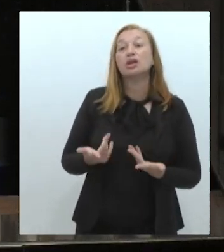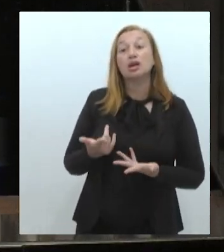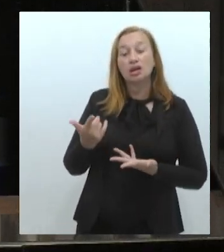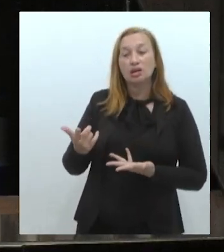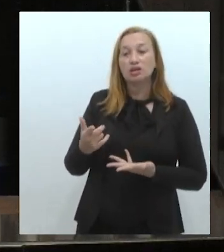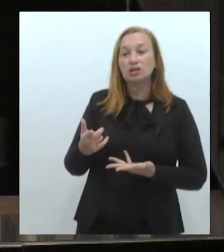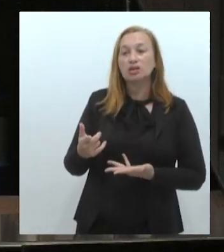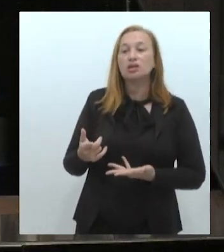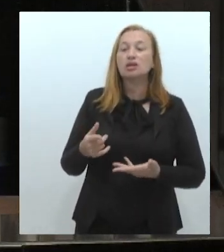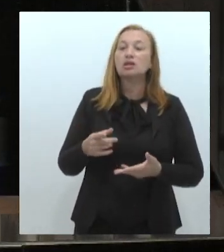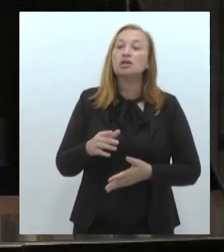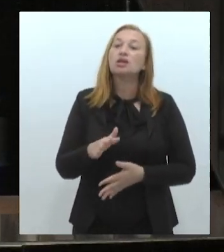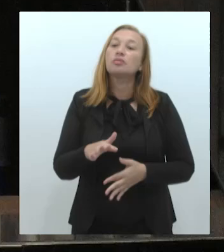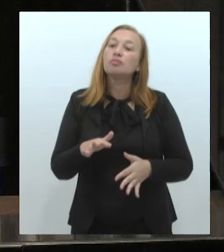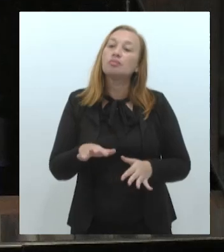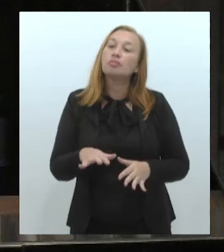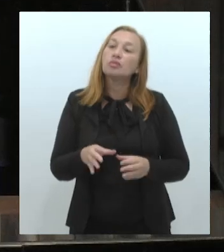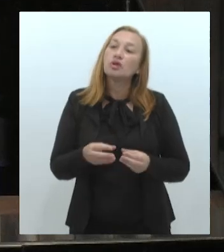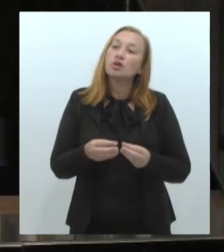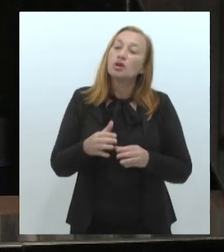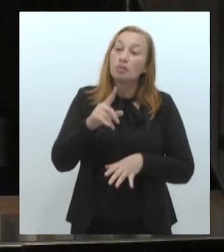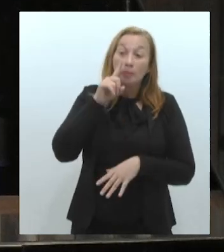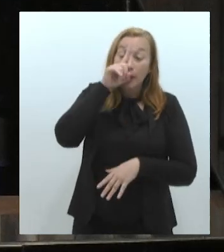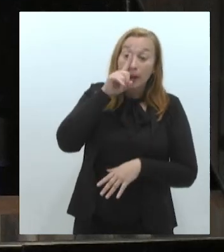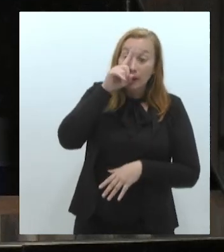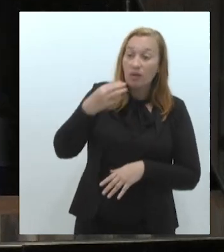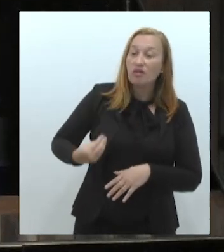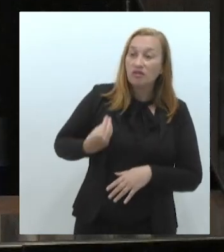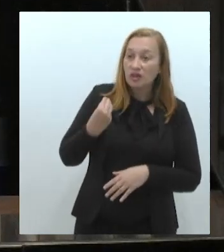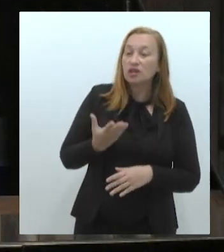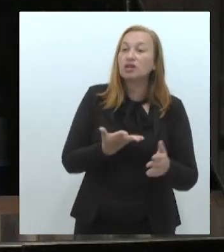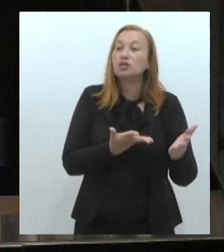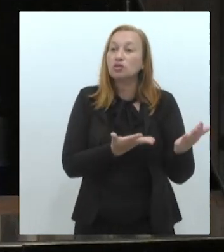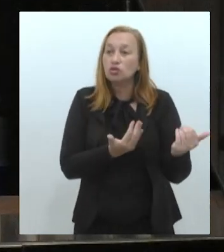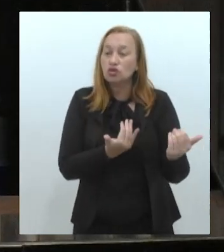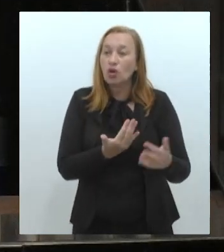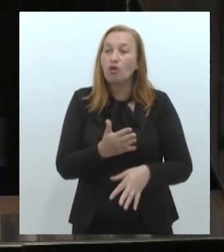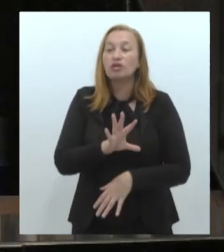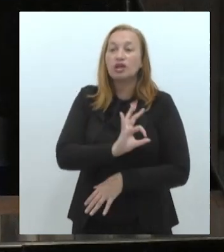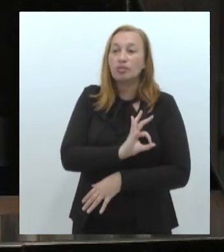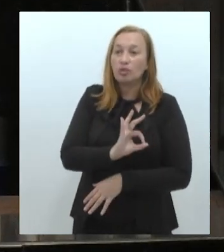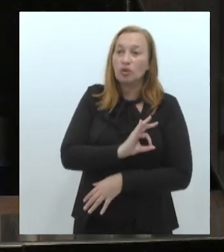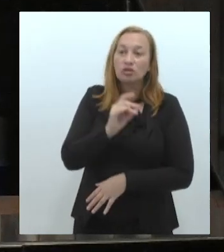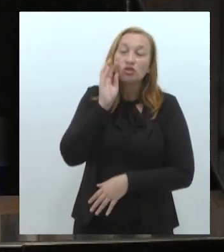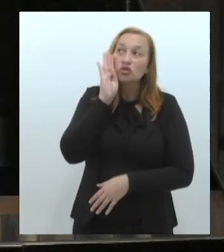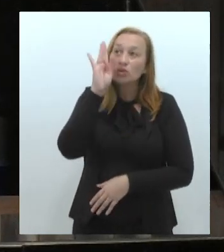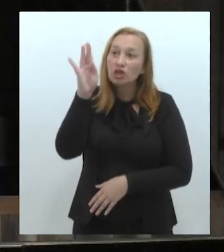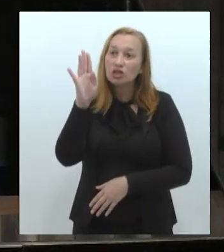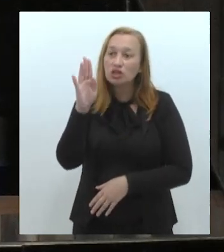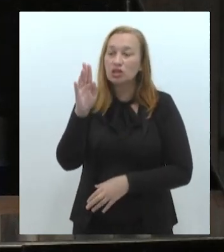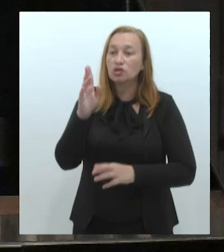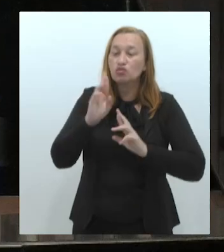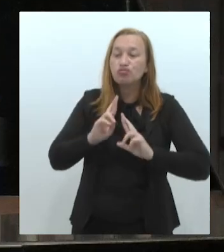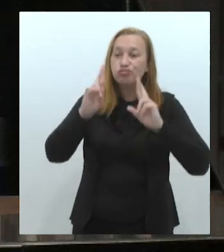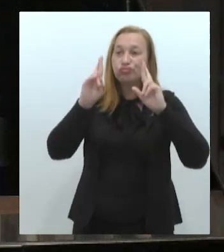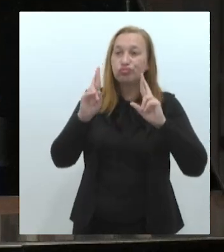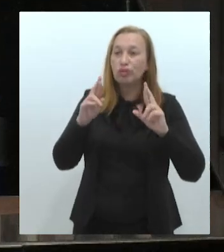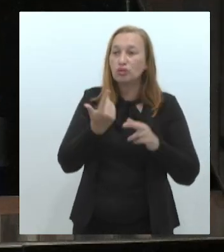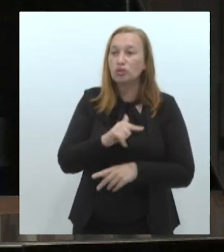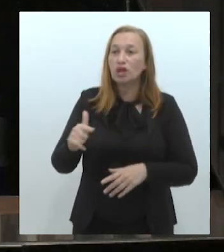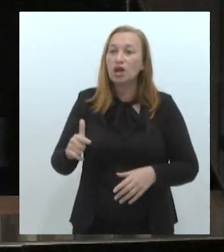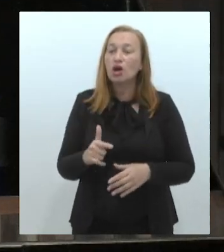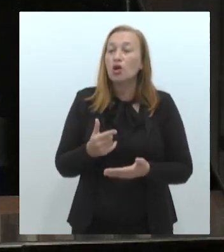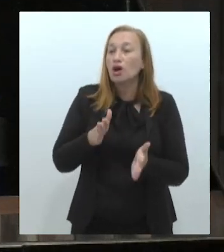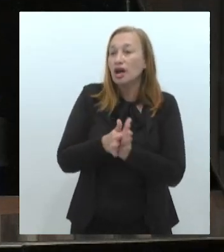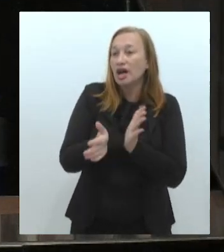coloca a vida do agente em risco, é isso que coloca a juventude da favela sem esperanças de sonhar. O Estado gasta mais com bala